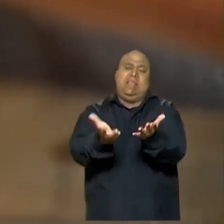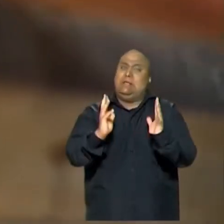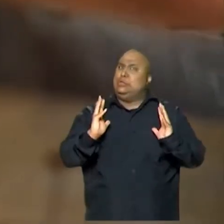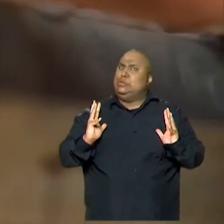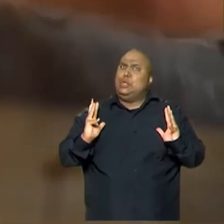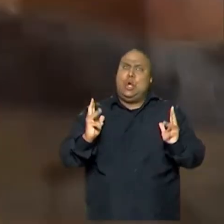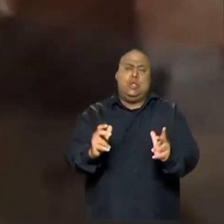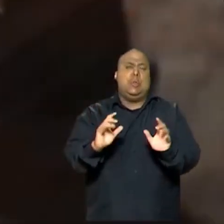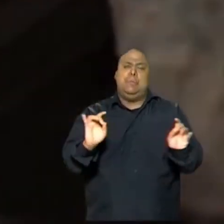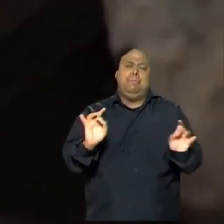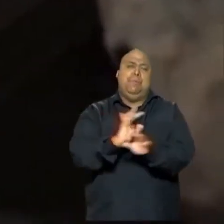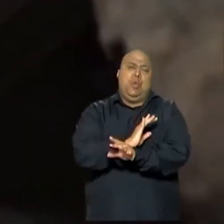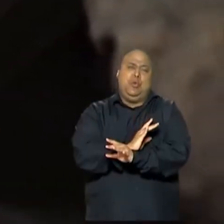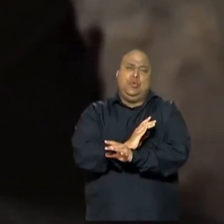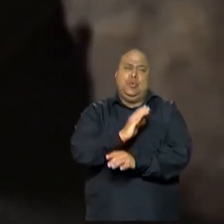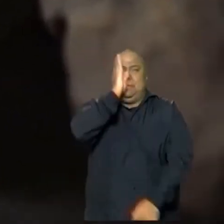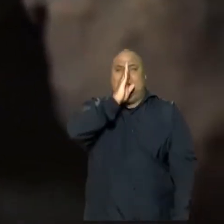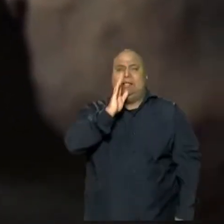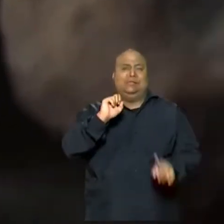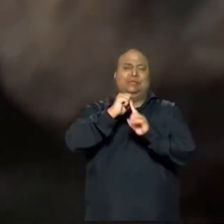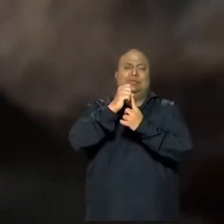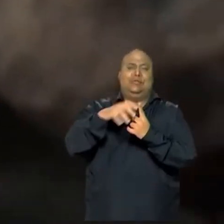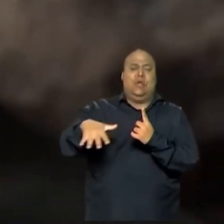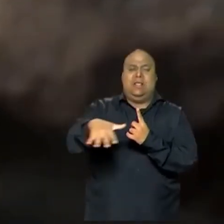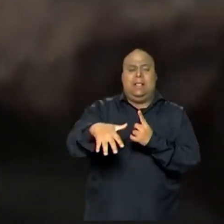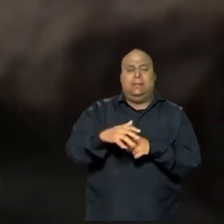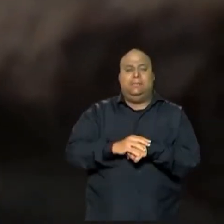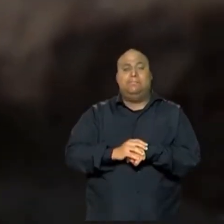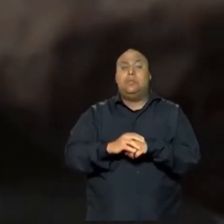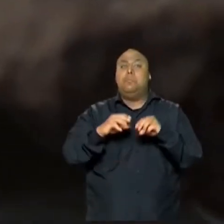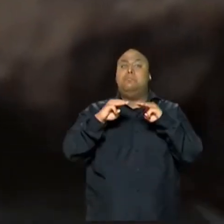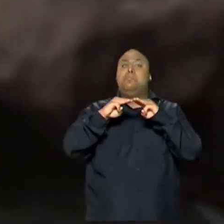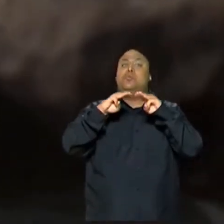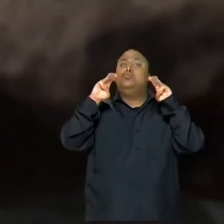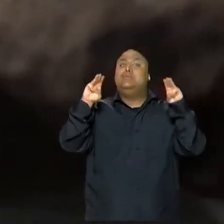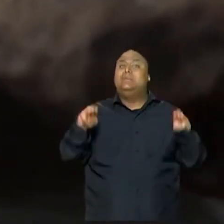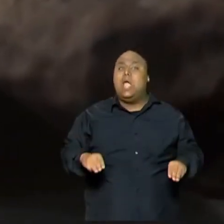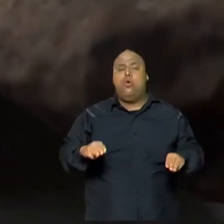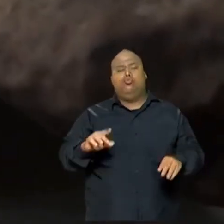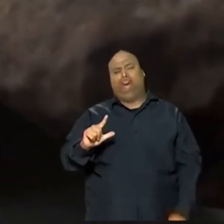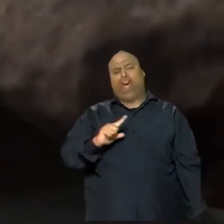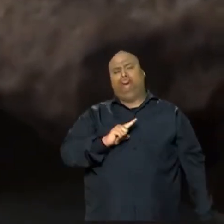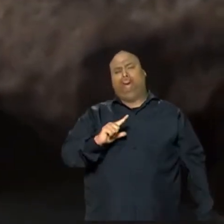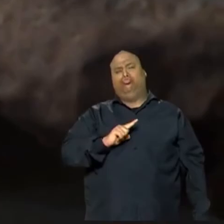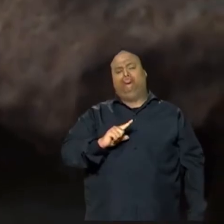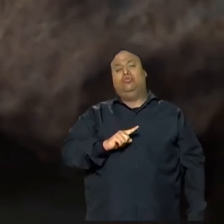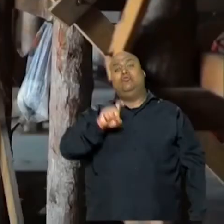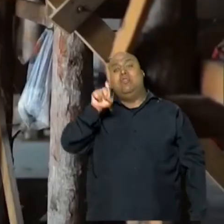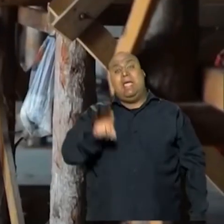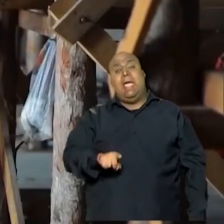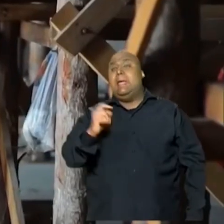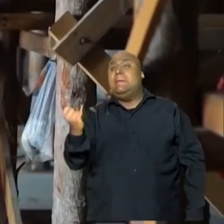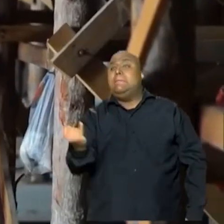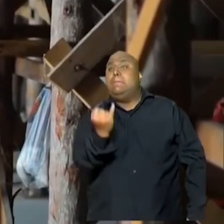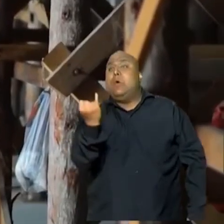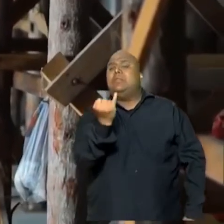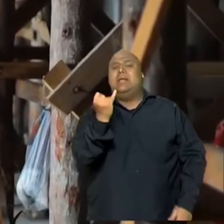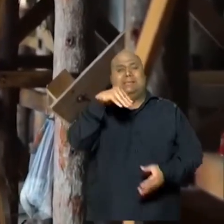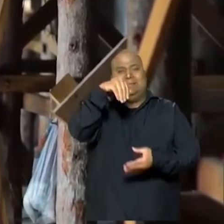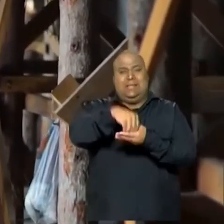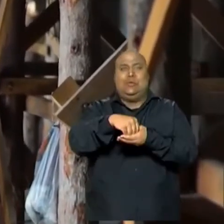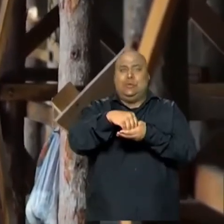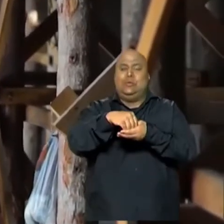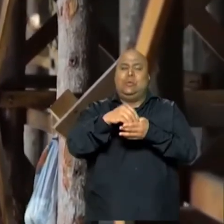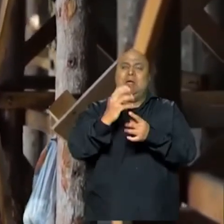todo para a sociedade brasileira. Recentemente, o Museu Nacional passou a abrigar mais uma importante peça no seu